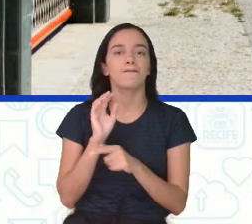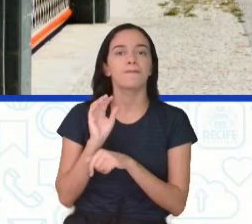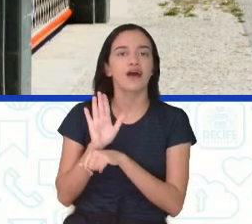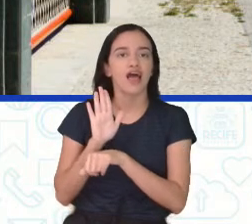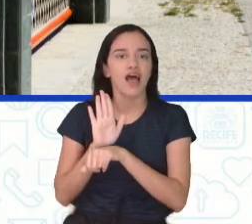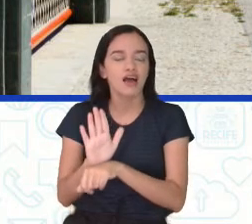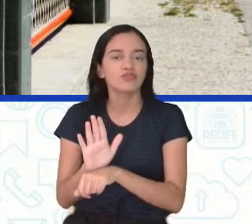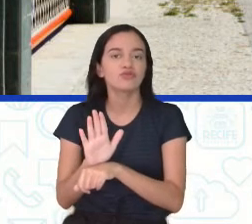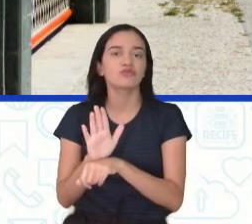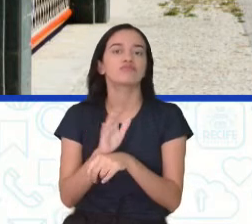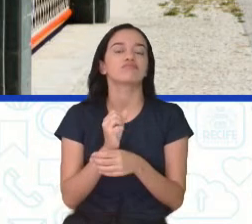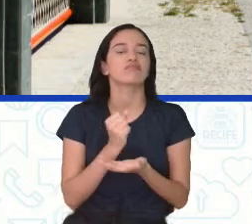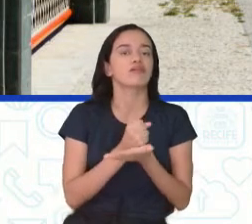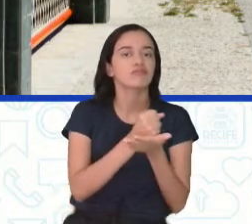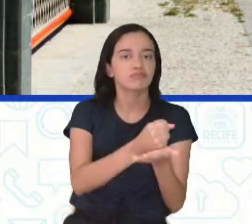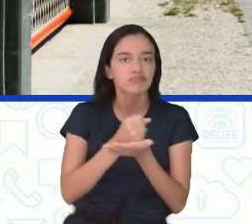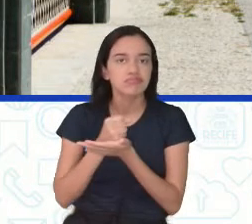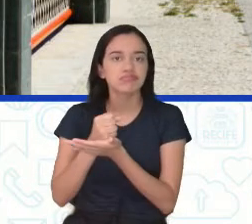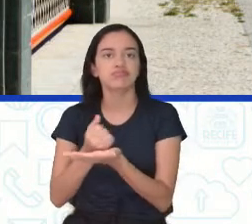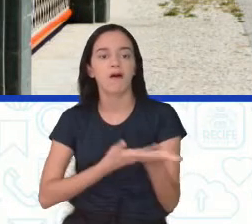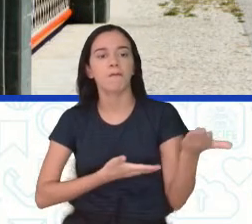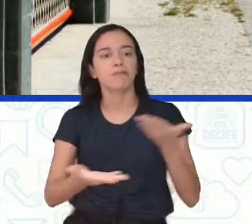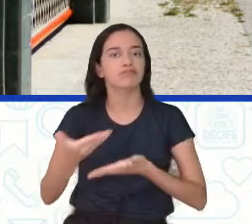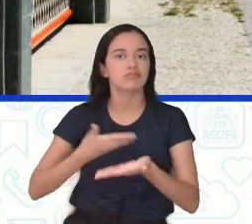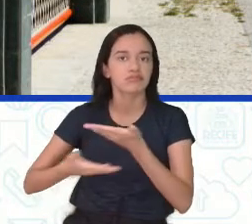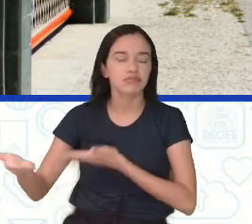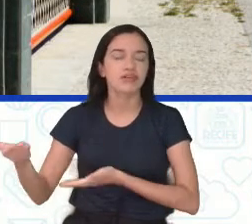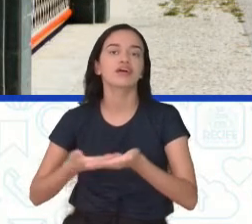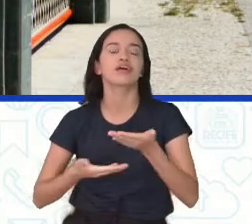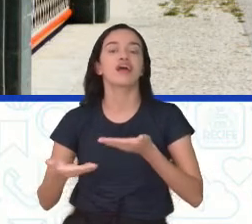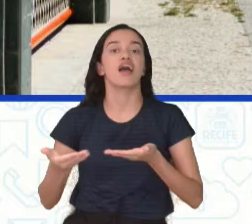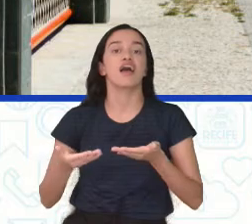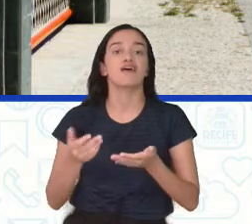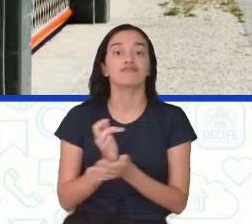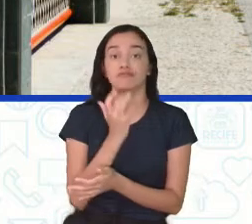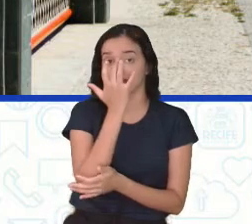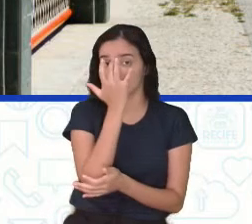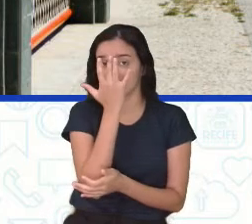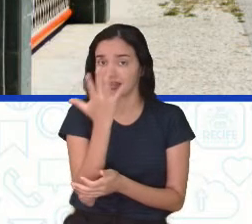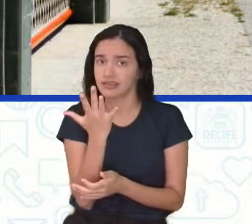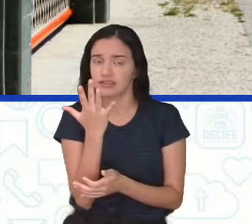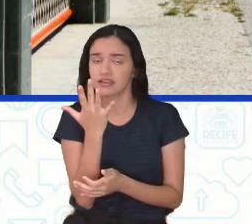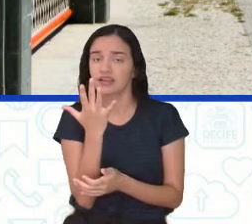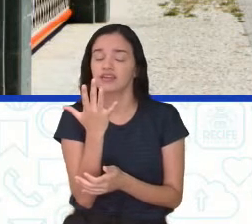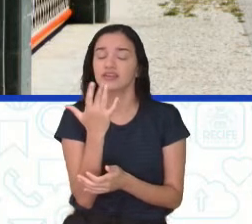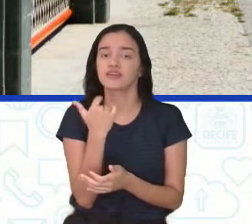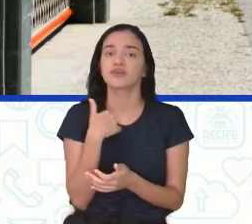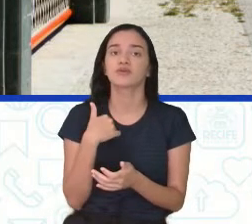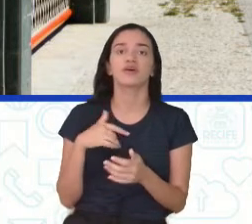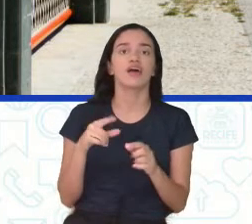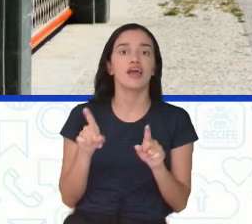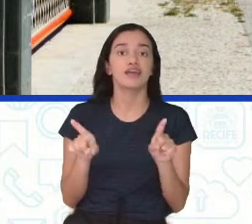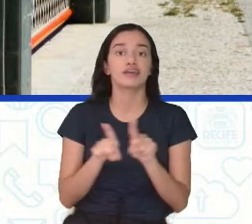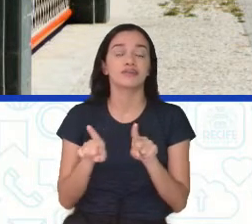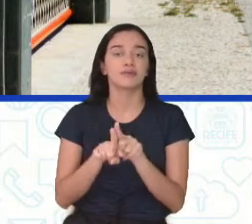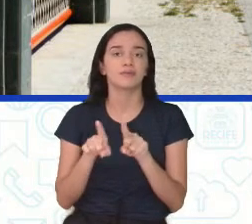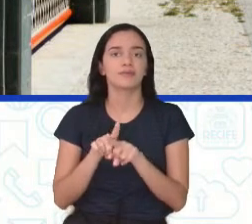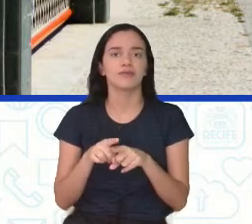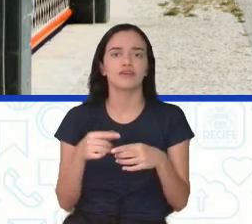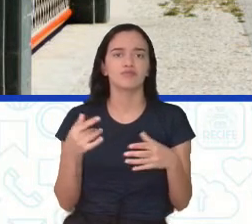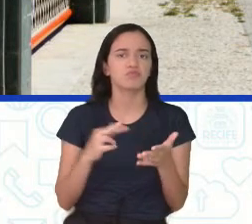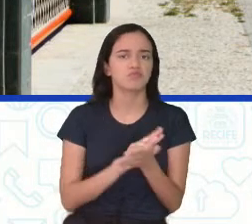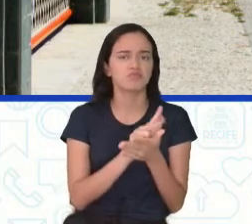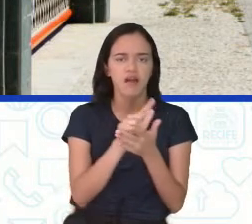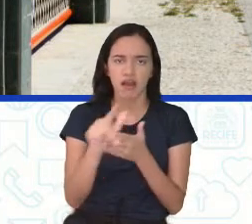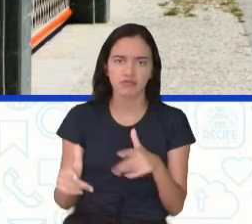no seu deslocamento, facilitando ali o seu acesso e aí para os mais variados lugares, né? Nós